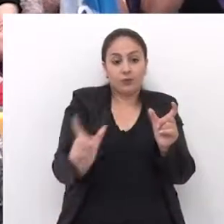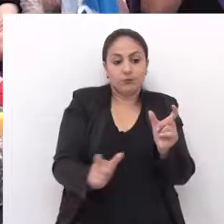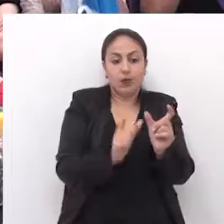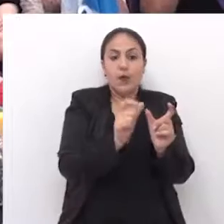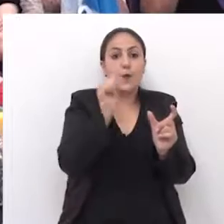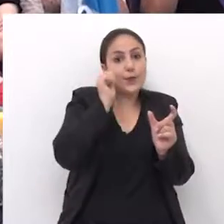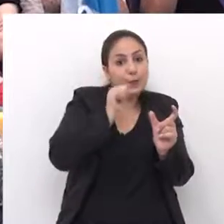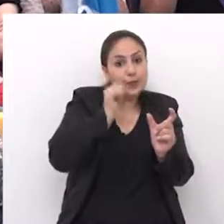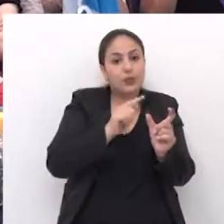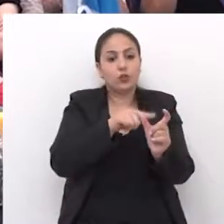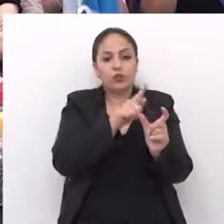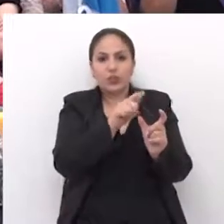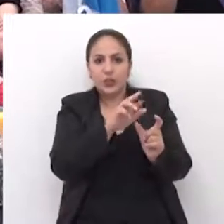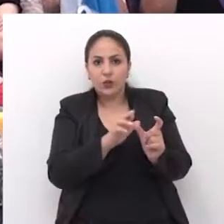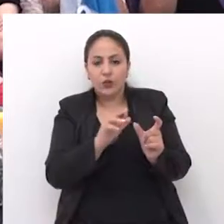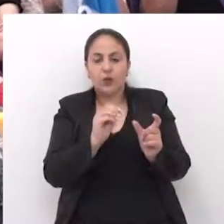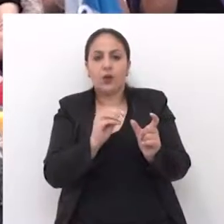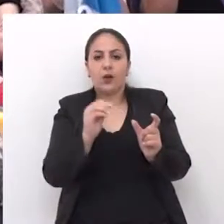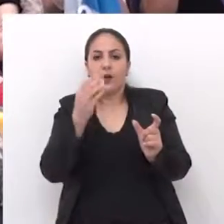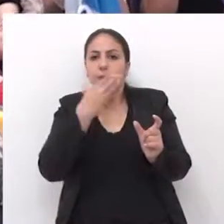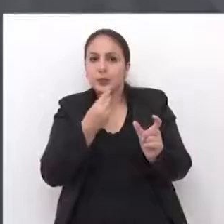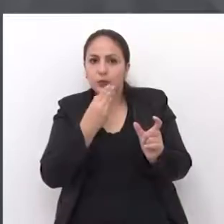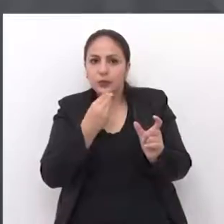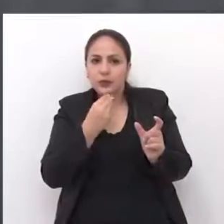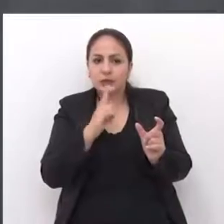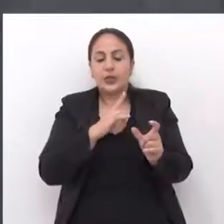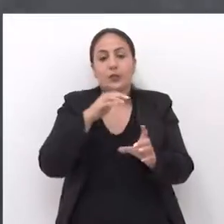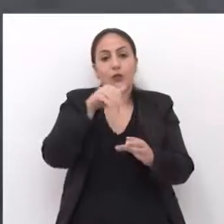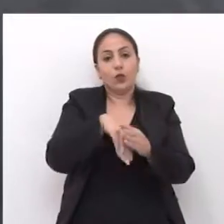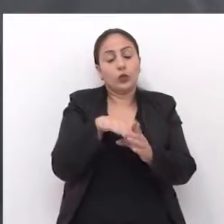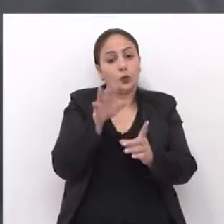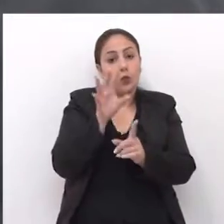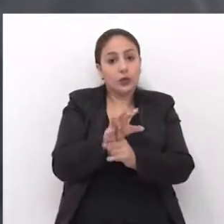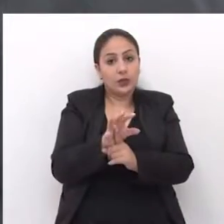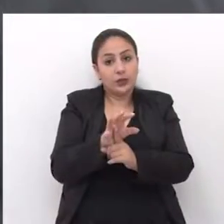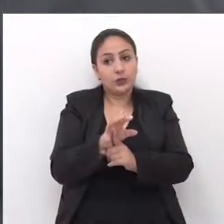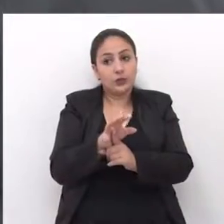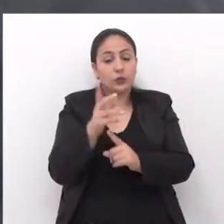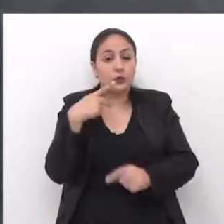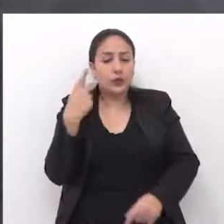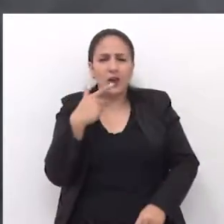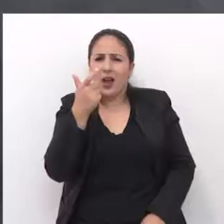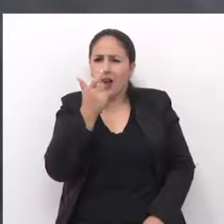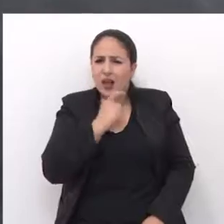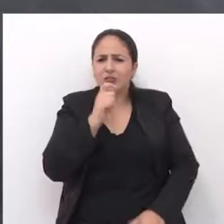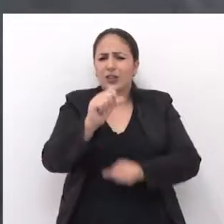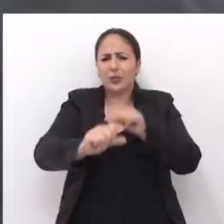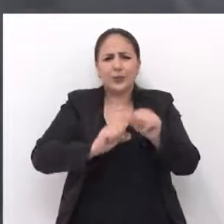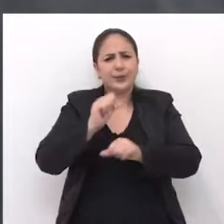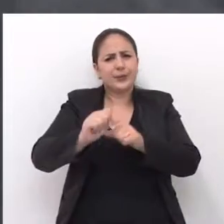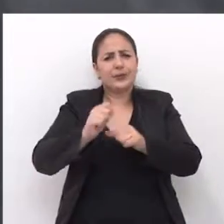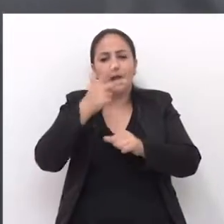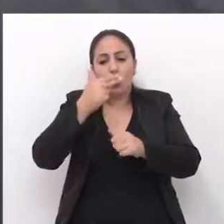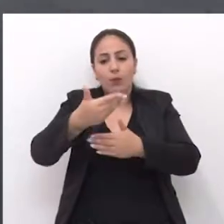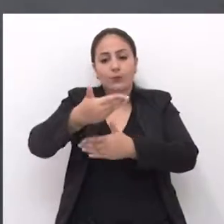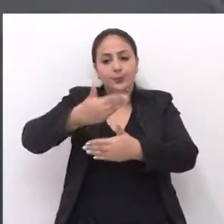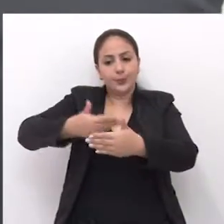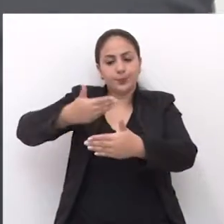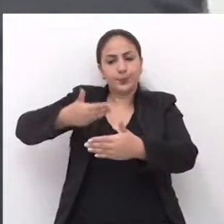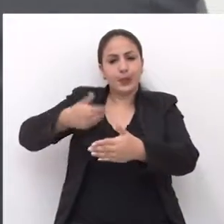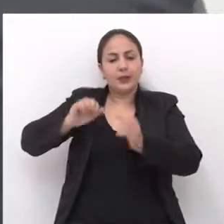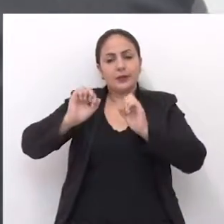e masculino ao termo gênero do PME teve os votos contrários de parlamentares que consideram a mudança